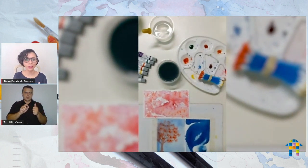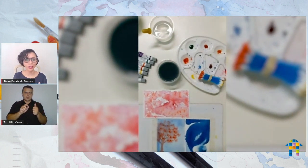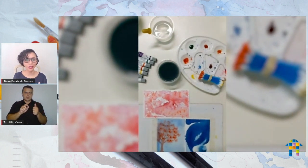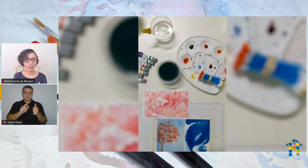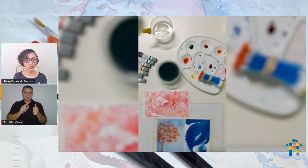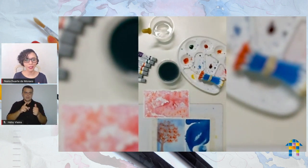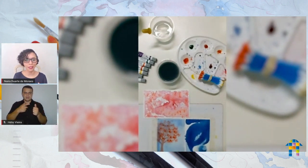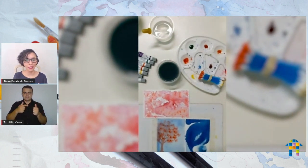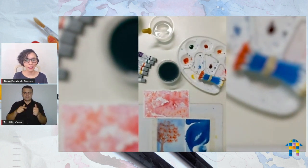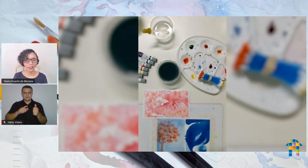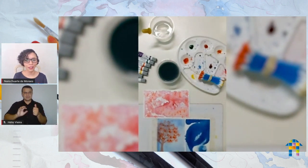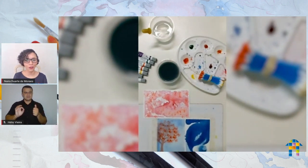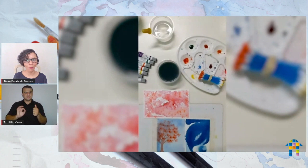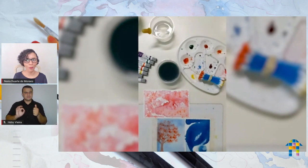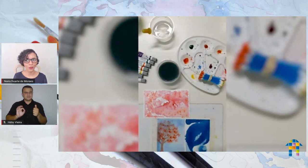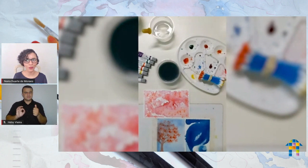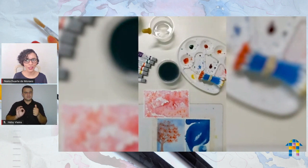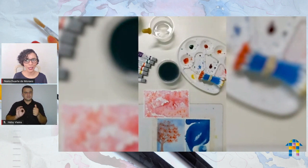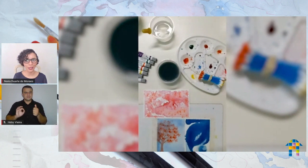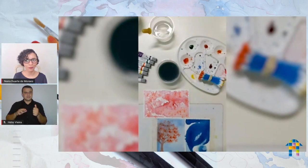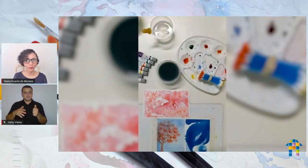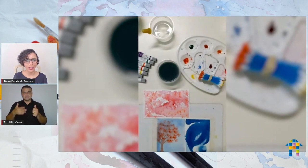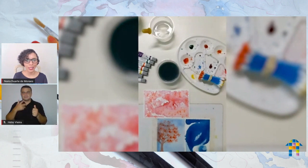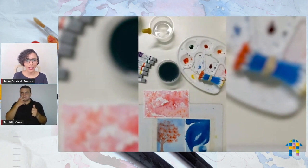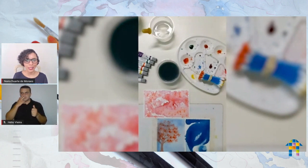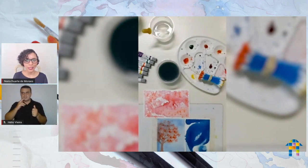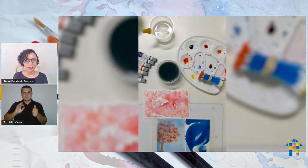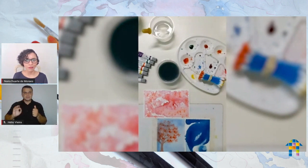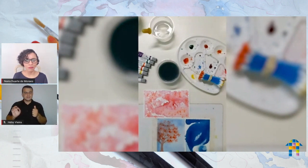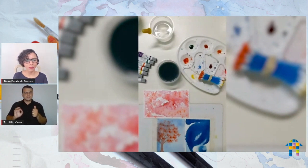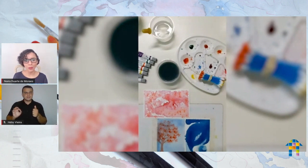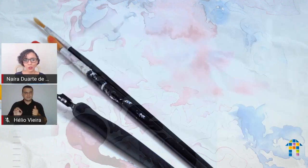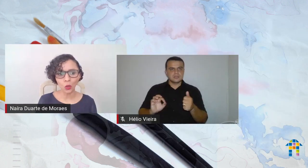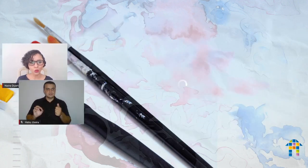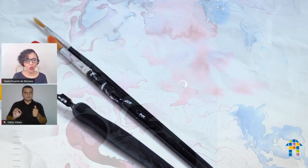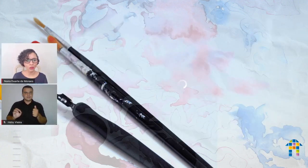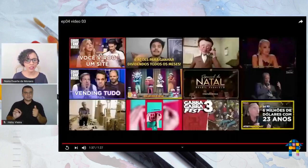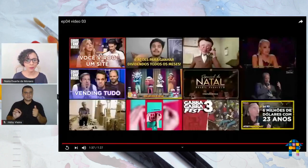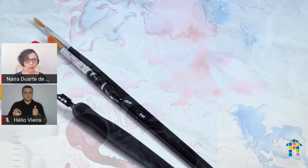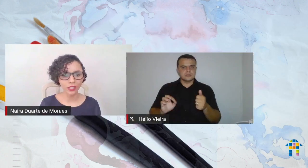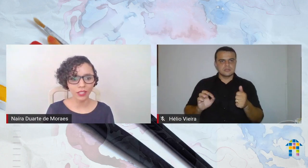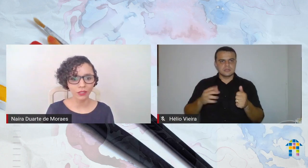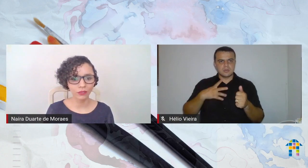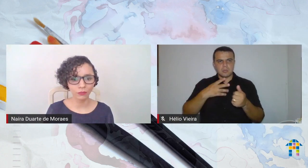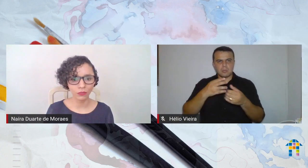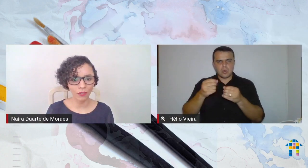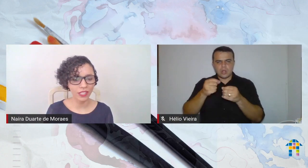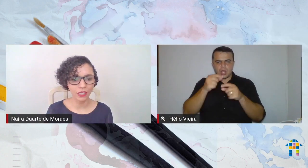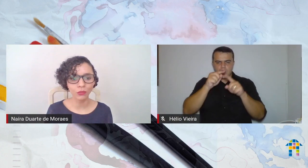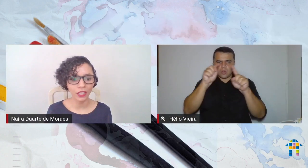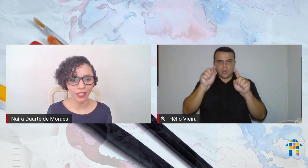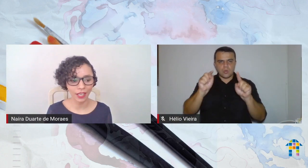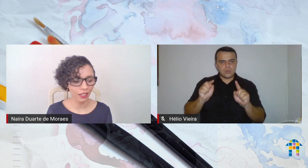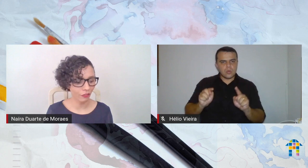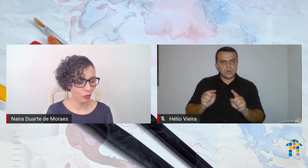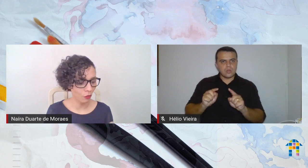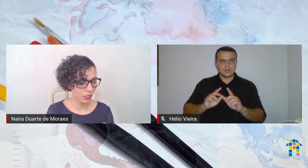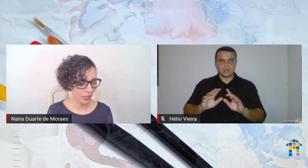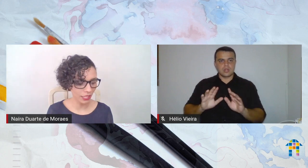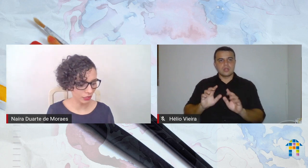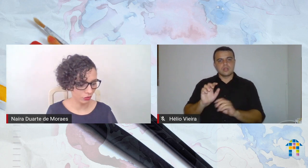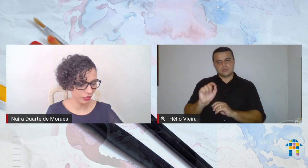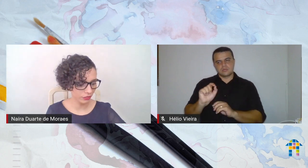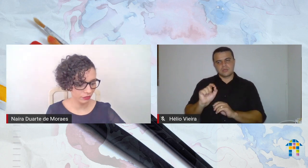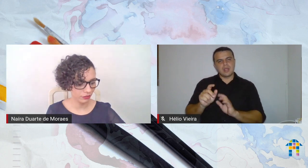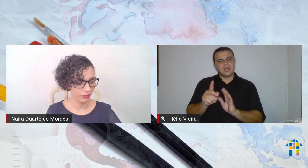sem muita, como eu posso dizer? Sem muito contorno, sem muita definição do que era, né? Foi uma